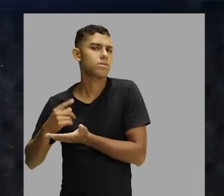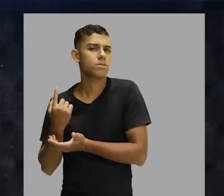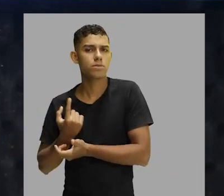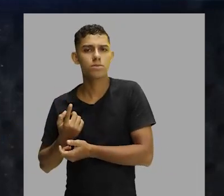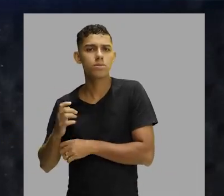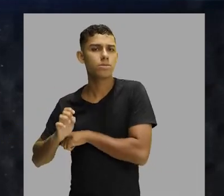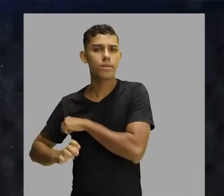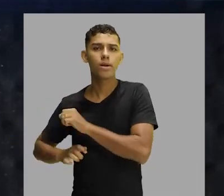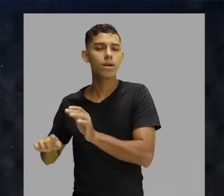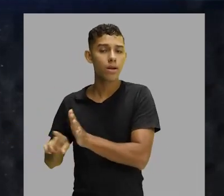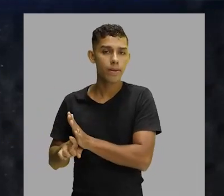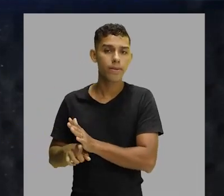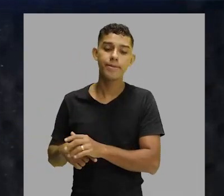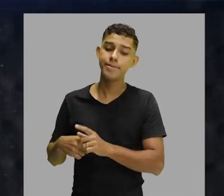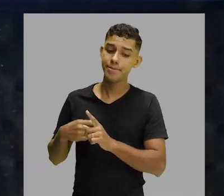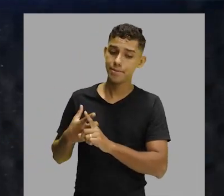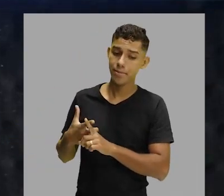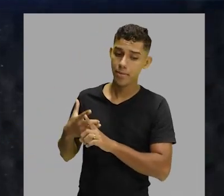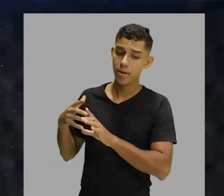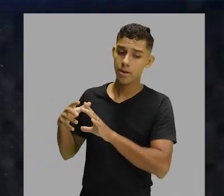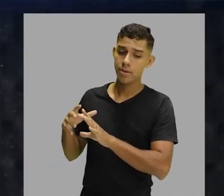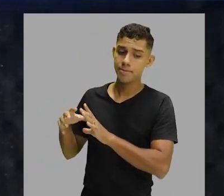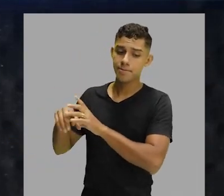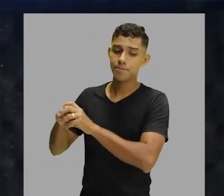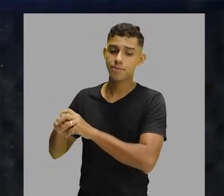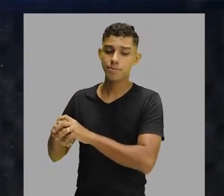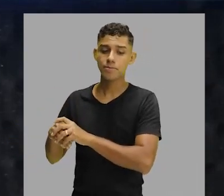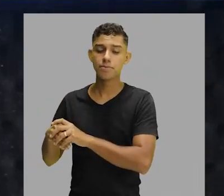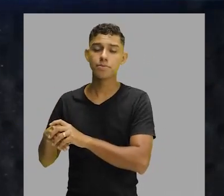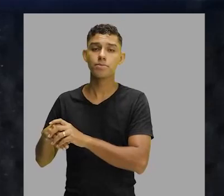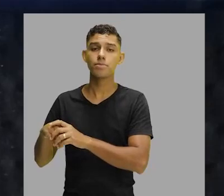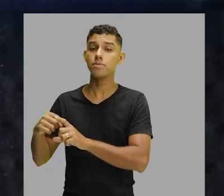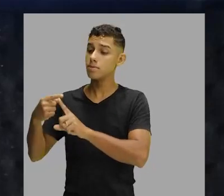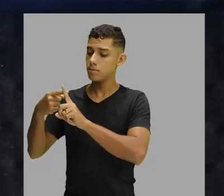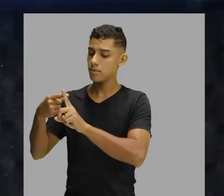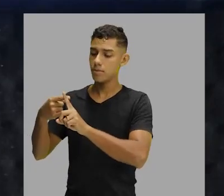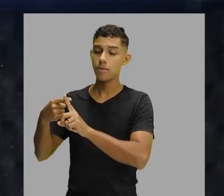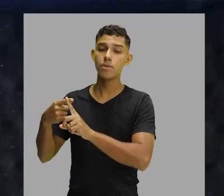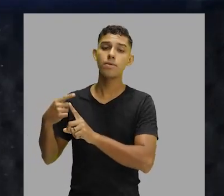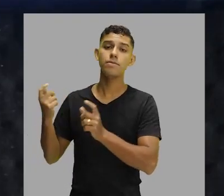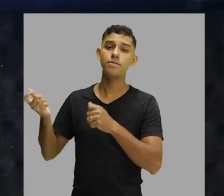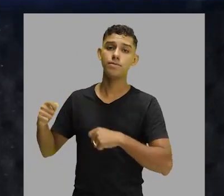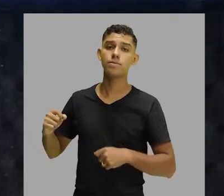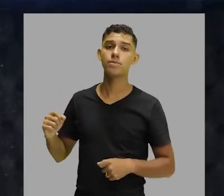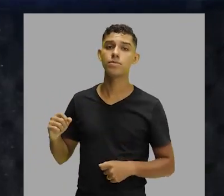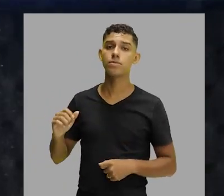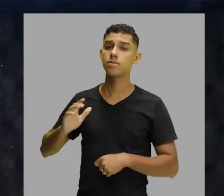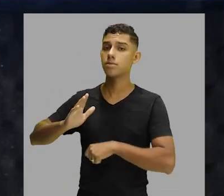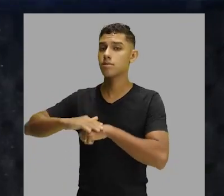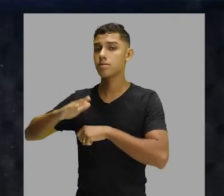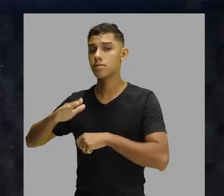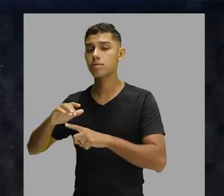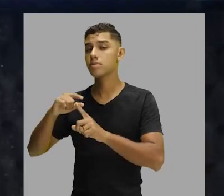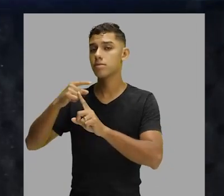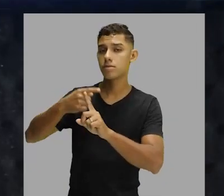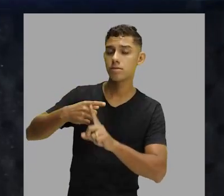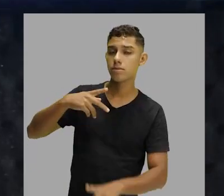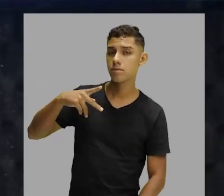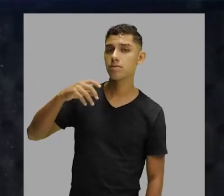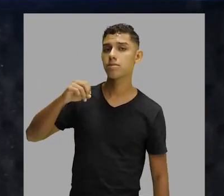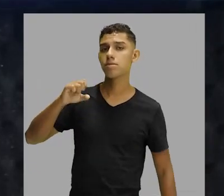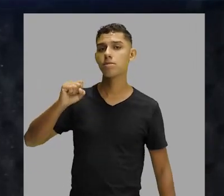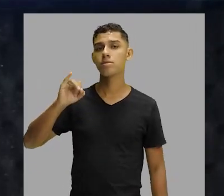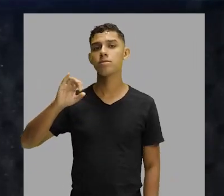carregado positivamente, porque ele vai ter ali, né, na sua contagem total de cargas elétricas, mais cargas positivas do que